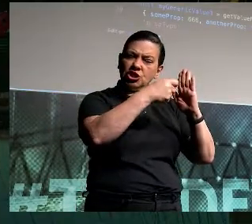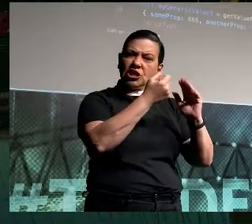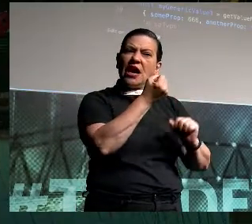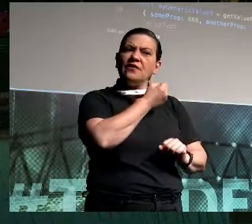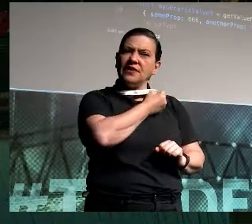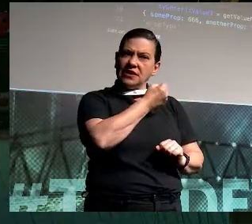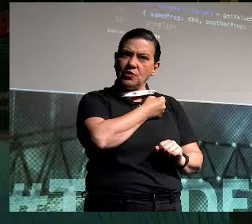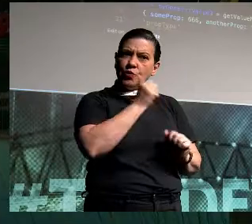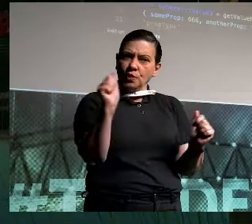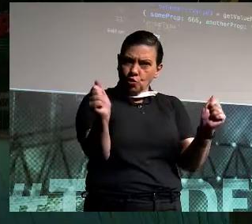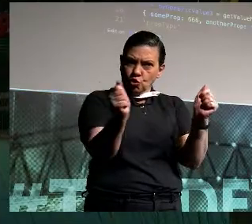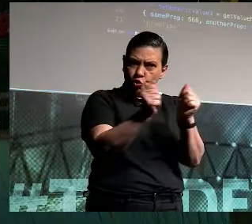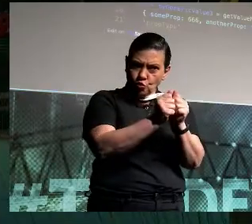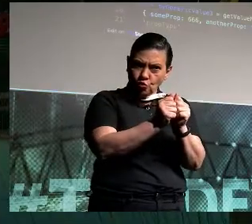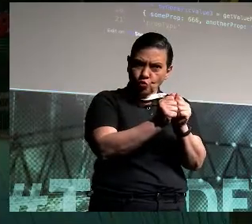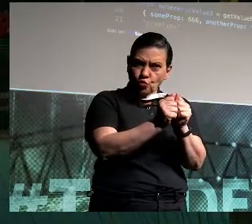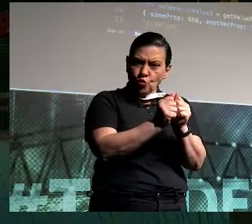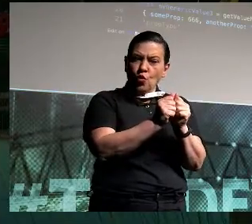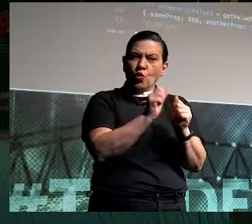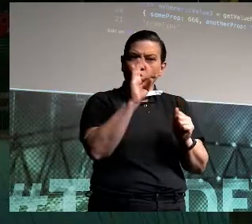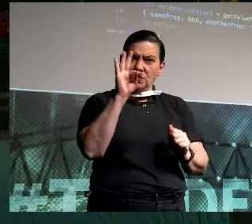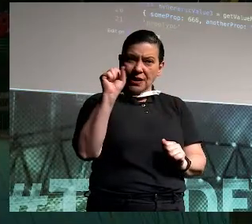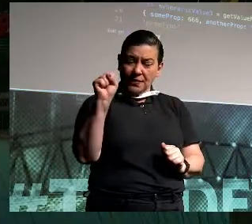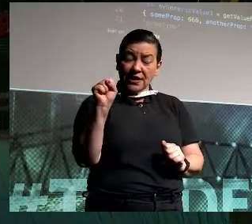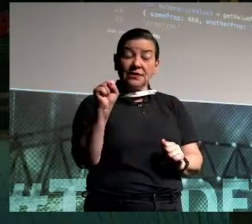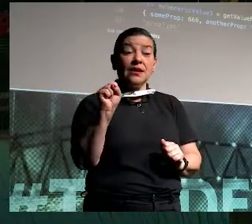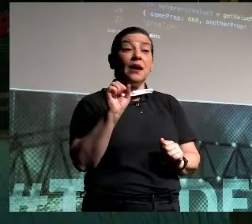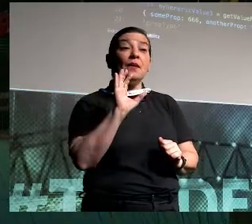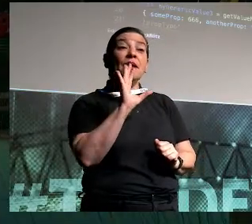outra coisa. E o keys, ele só pode